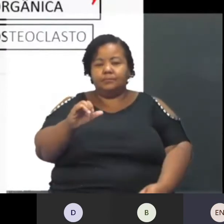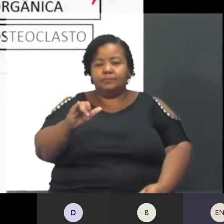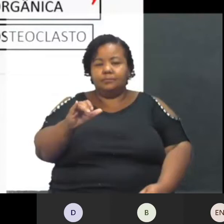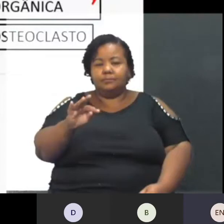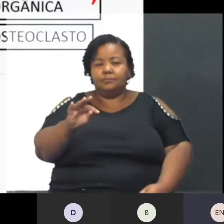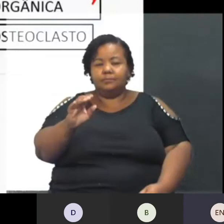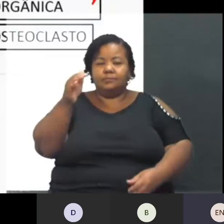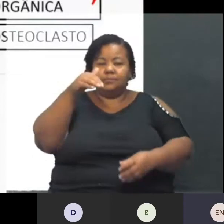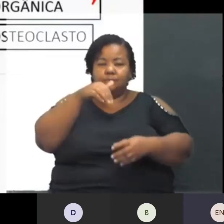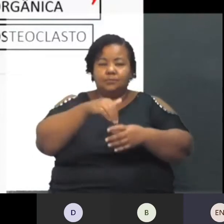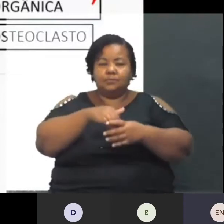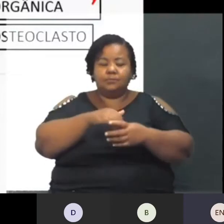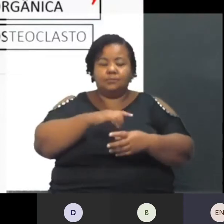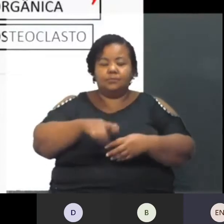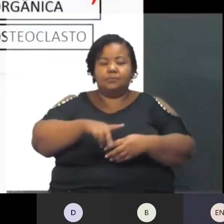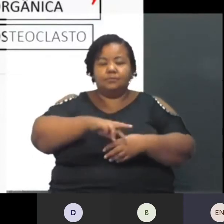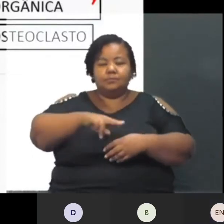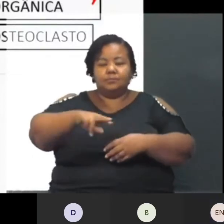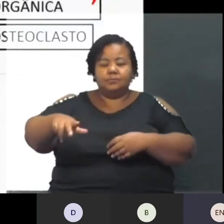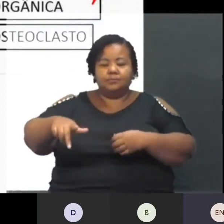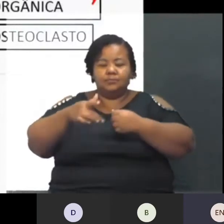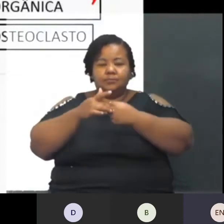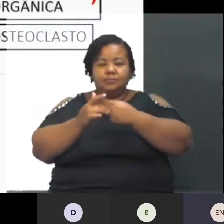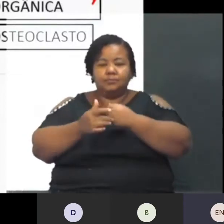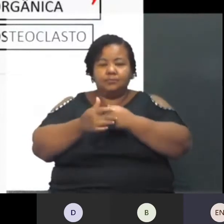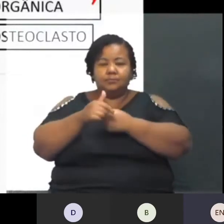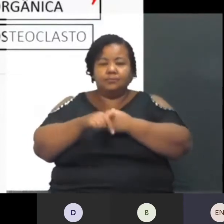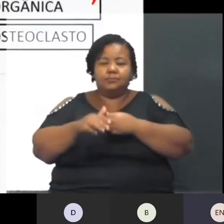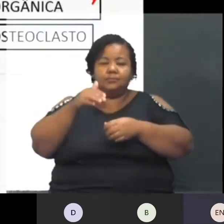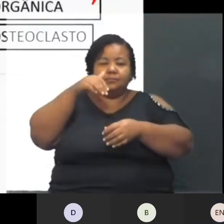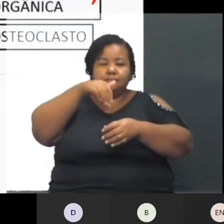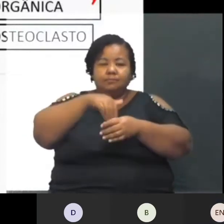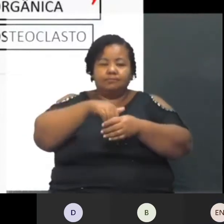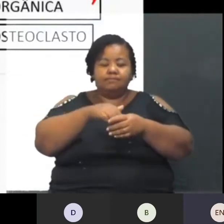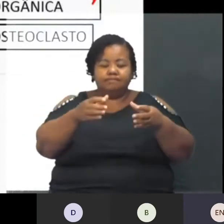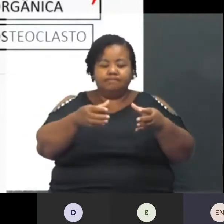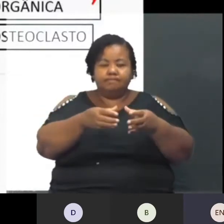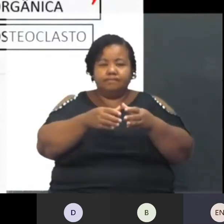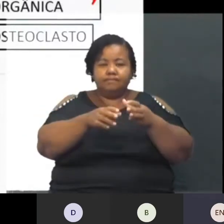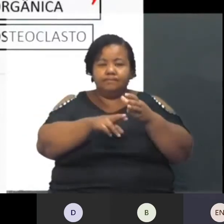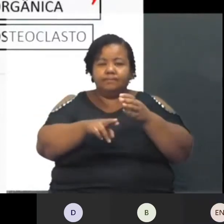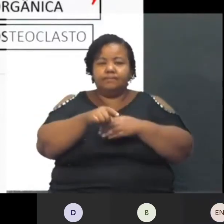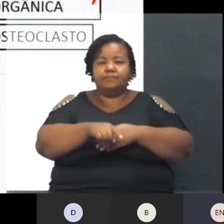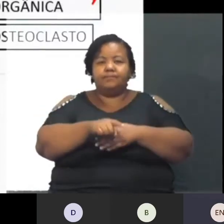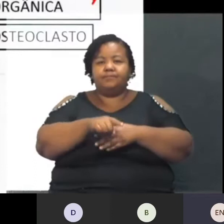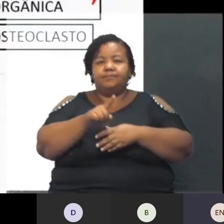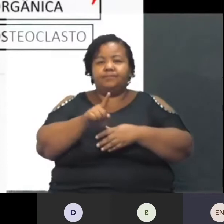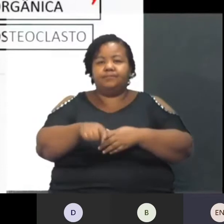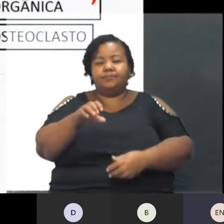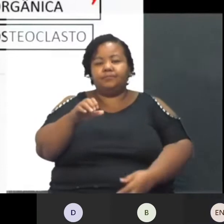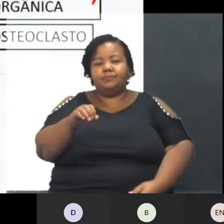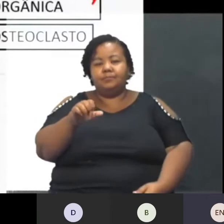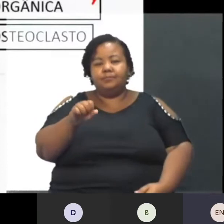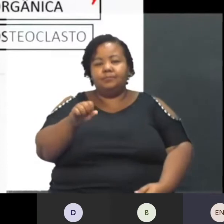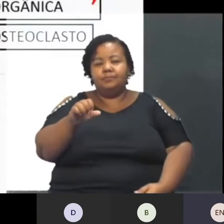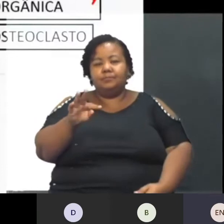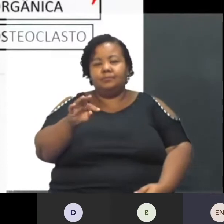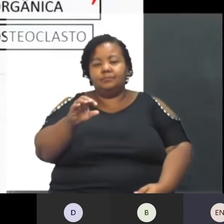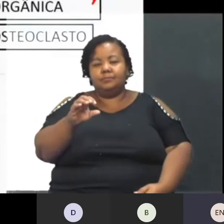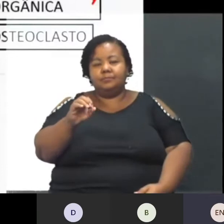matriz existem várias células que estão aprisionadas, chamada osteócito.